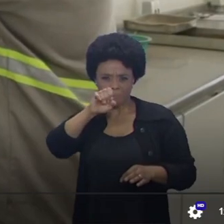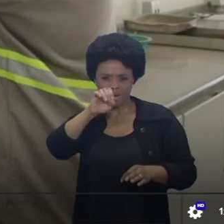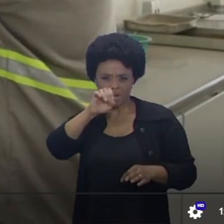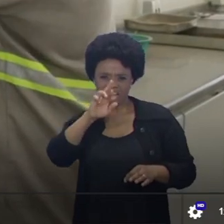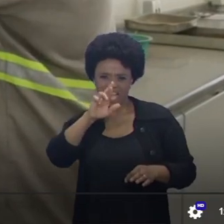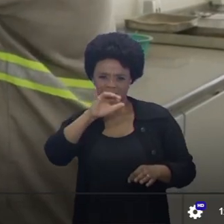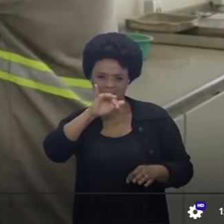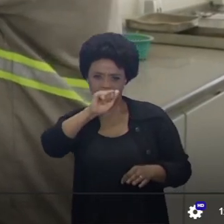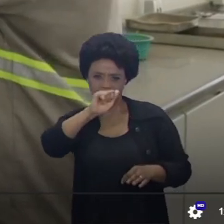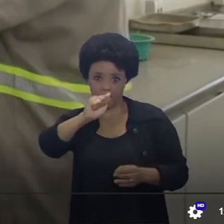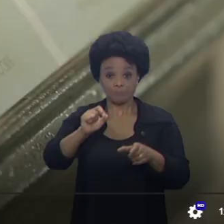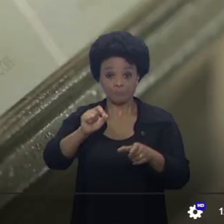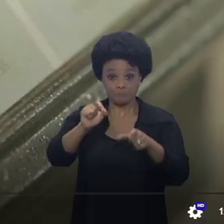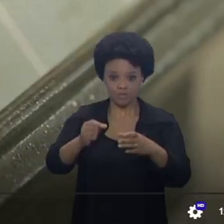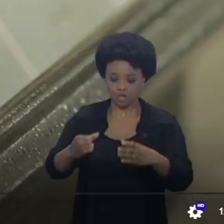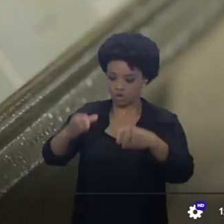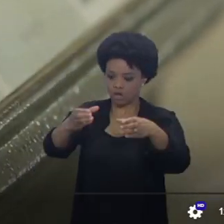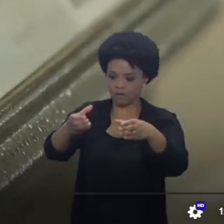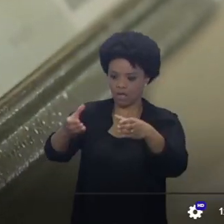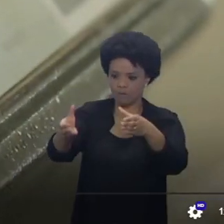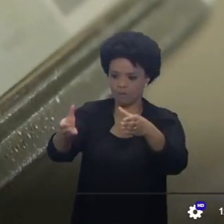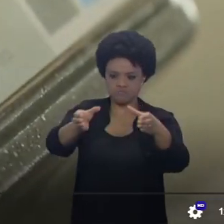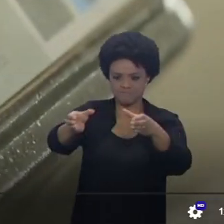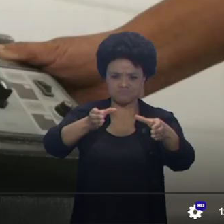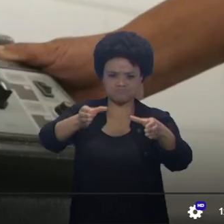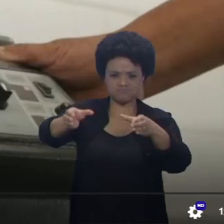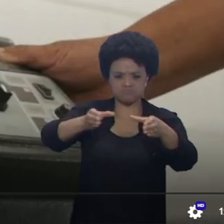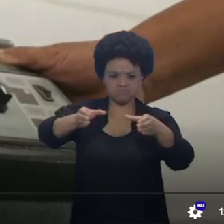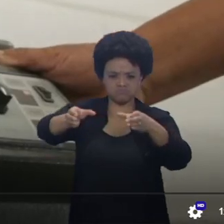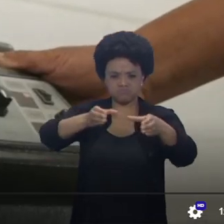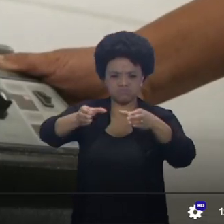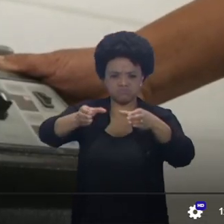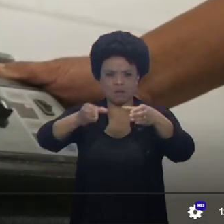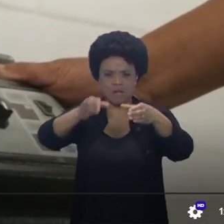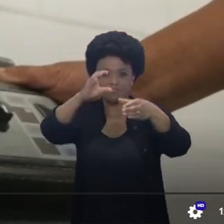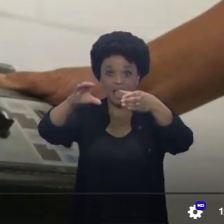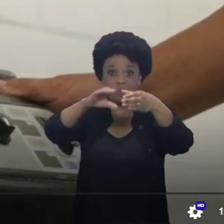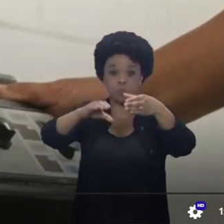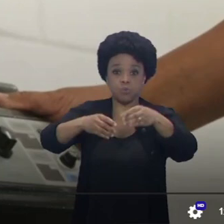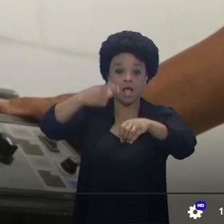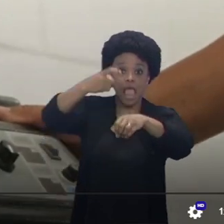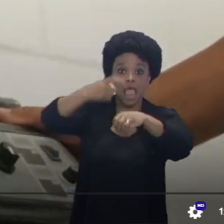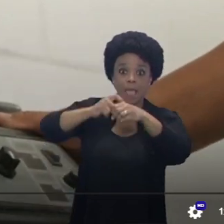vibrador faz o trabalho. Isso faz parte do estudo de traço.